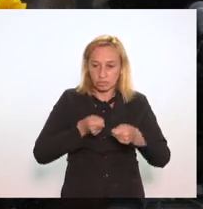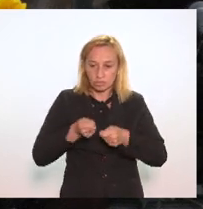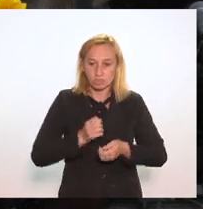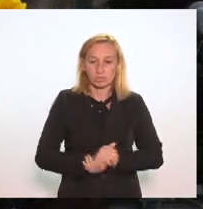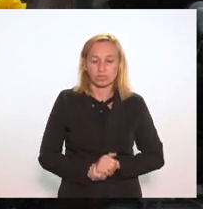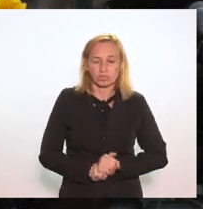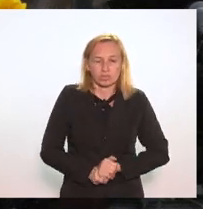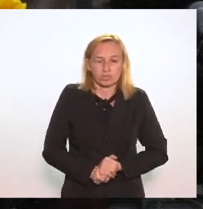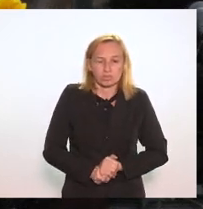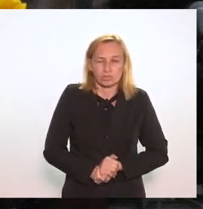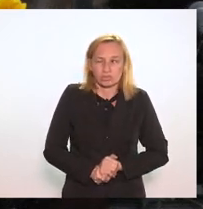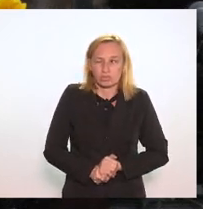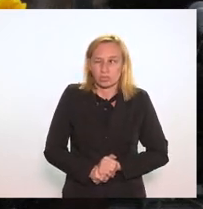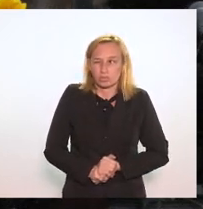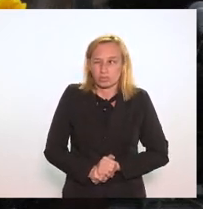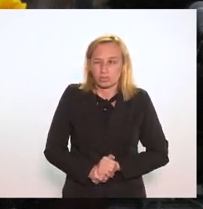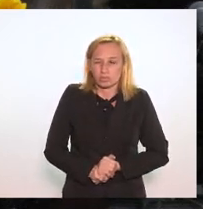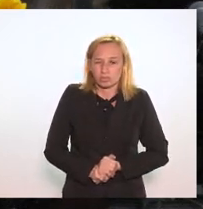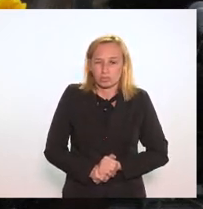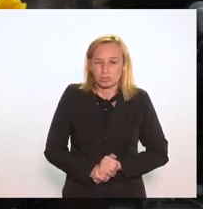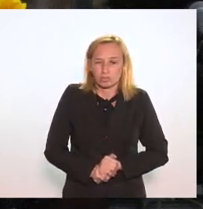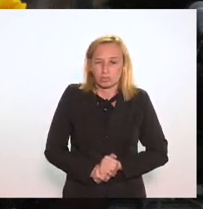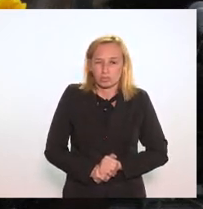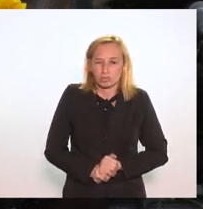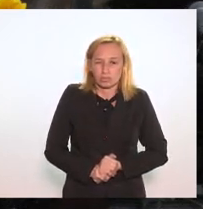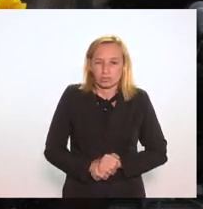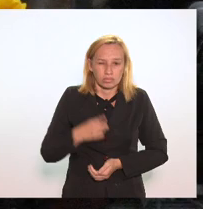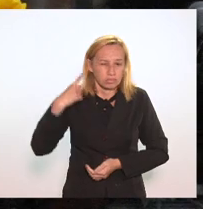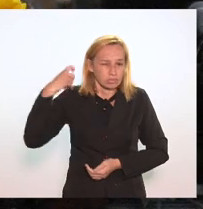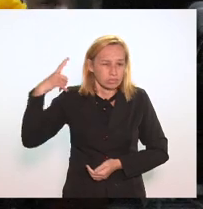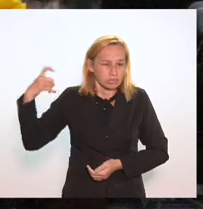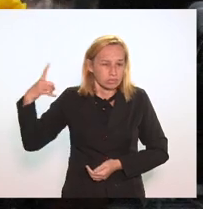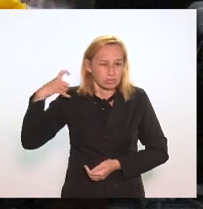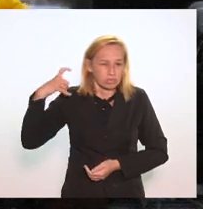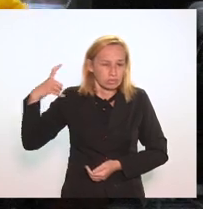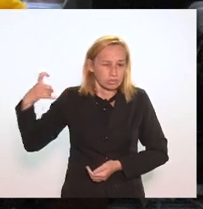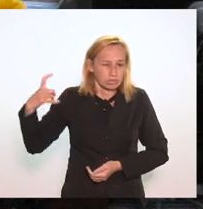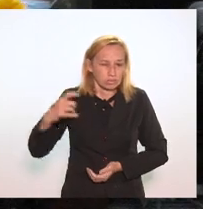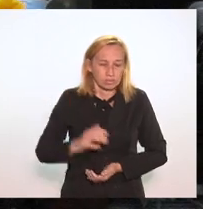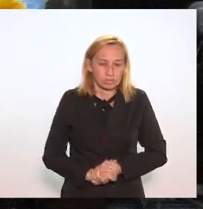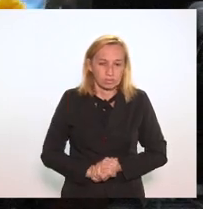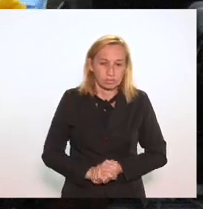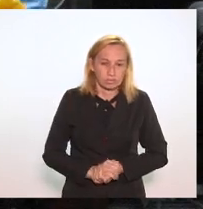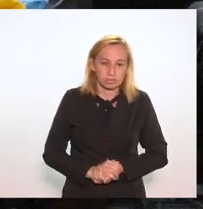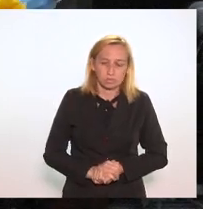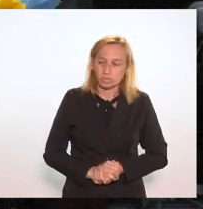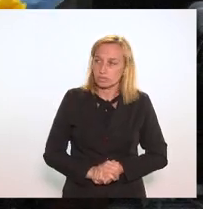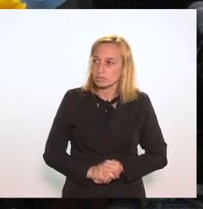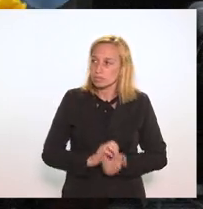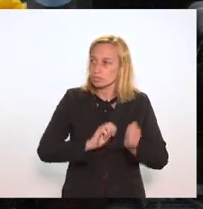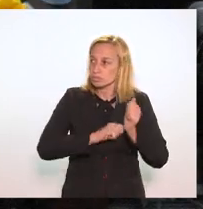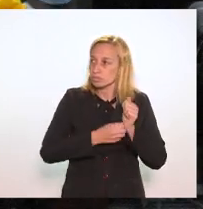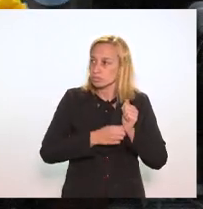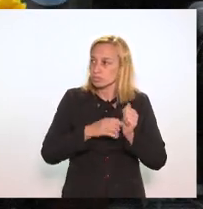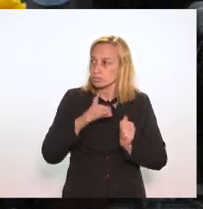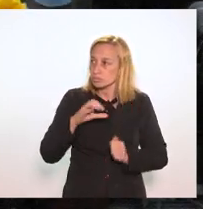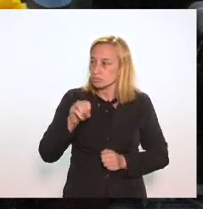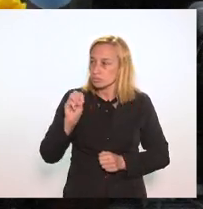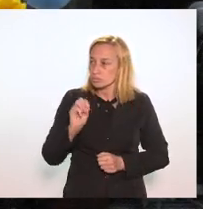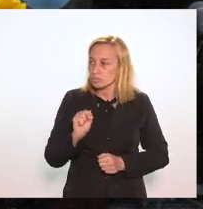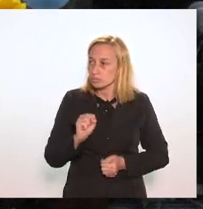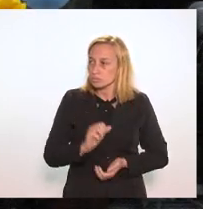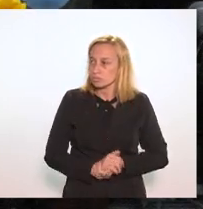e controle material ficar fazendo tabela do seu som o Carlos